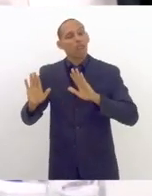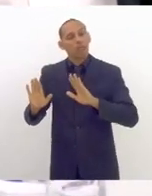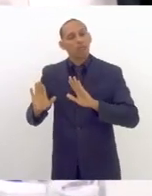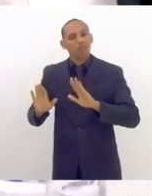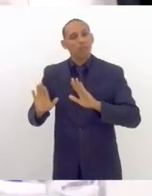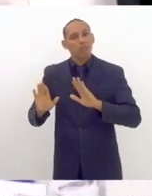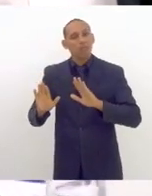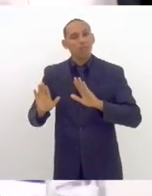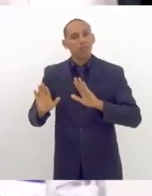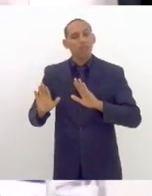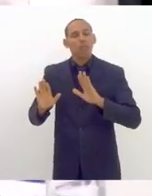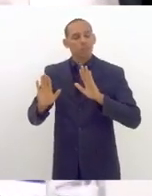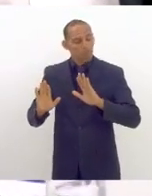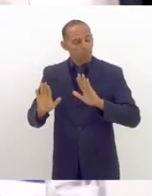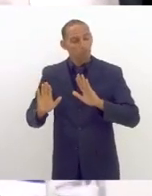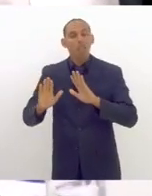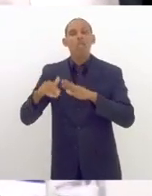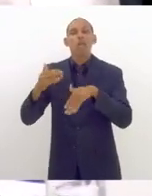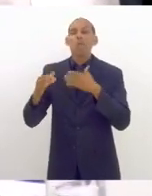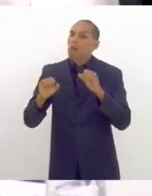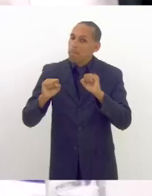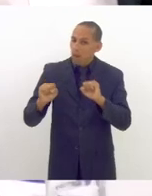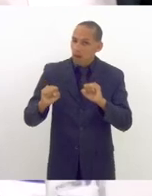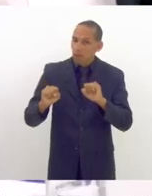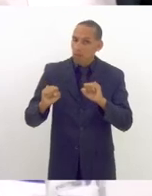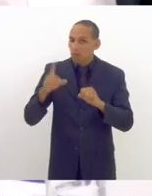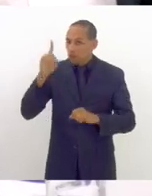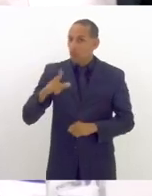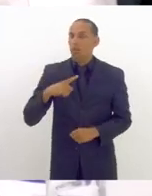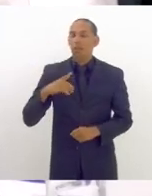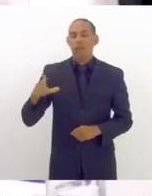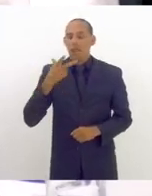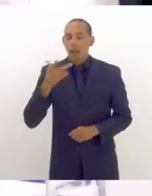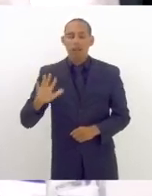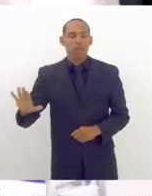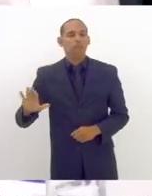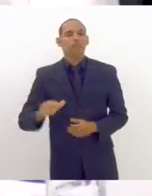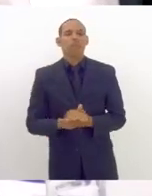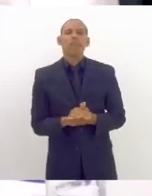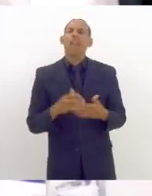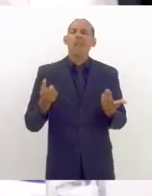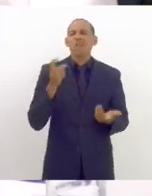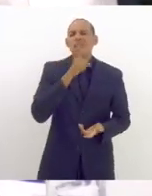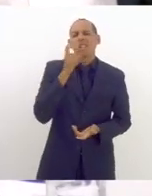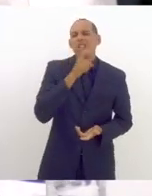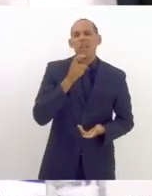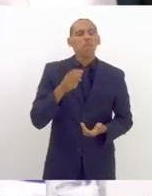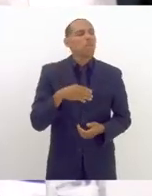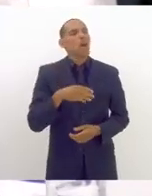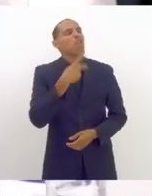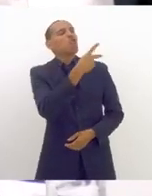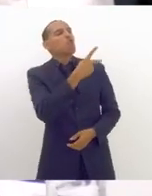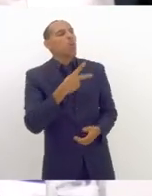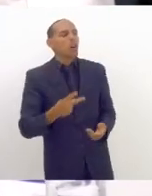carinhoso vossa excelência terá o direito de falar Então essa é balela